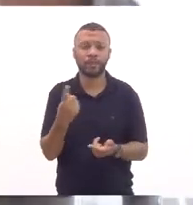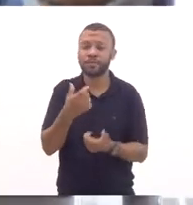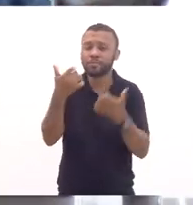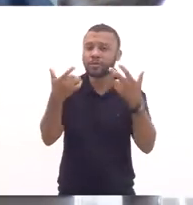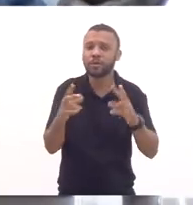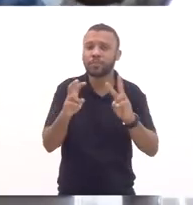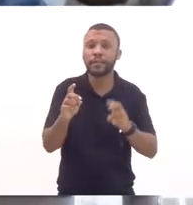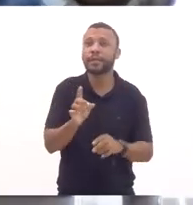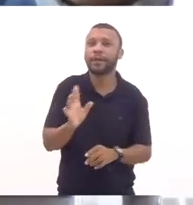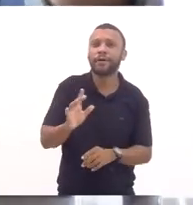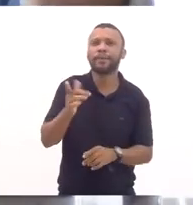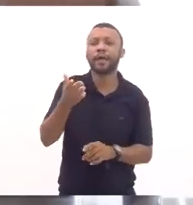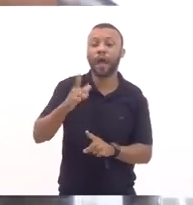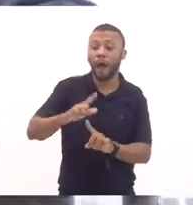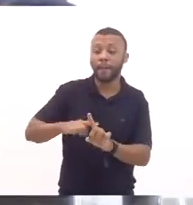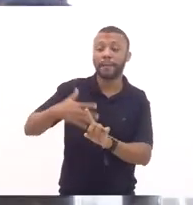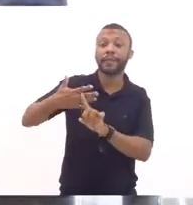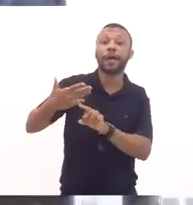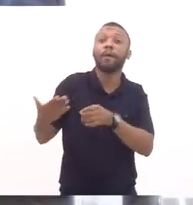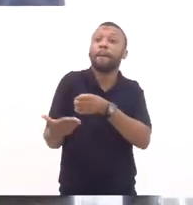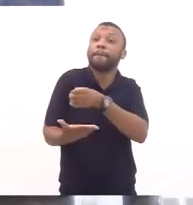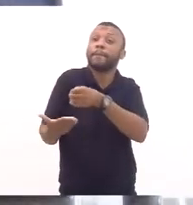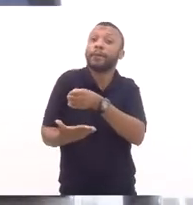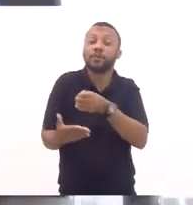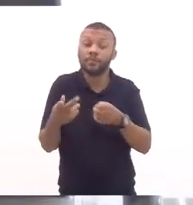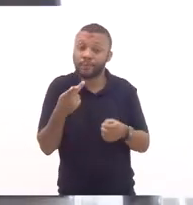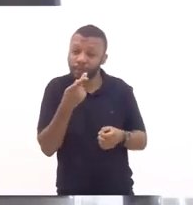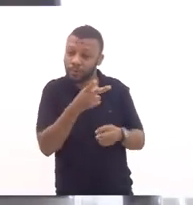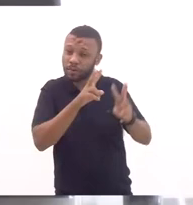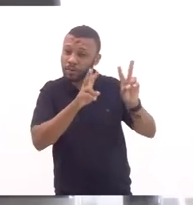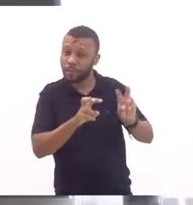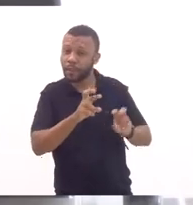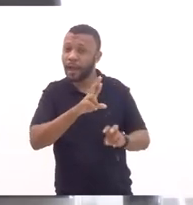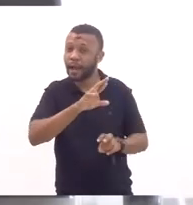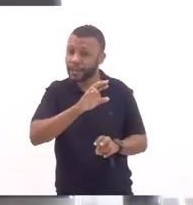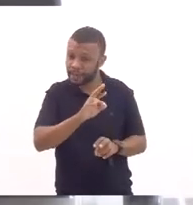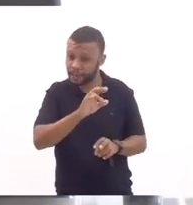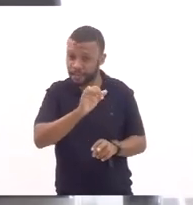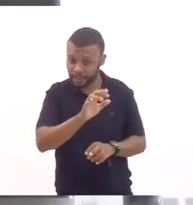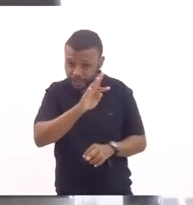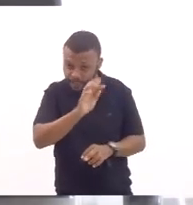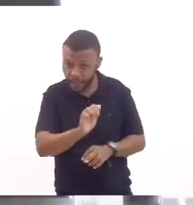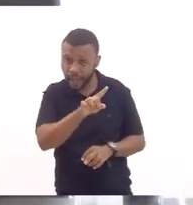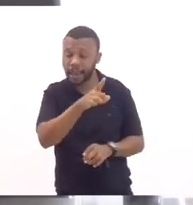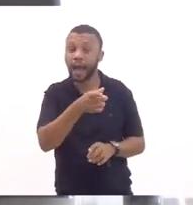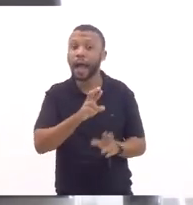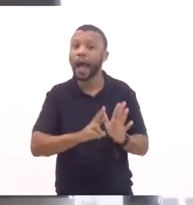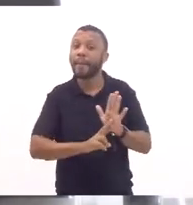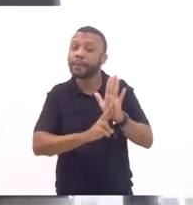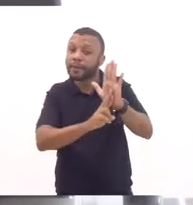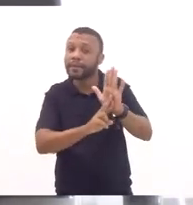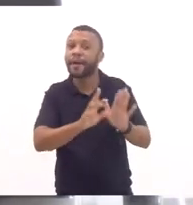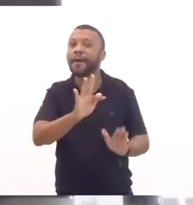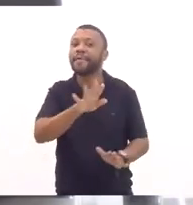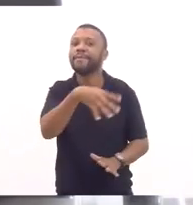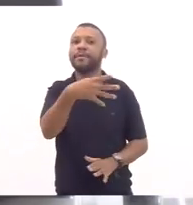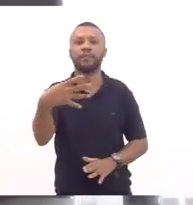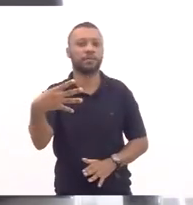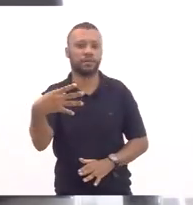vocês aumentaram o piso. Estou falando a Rita, porque ela representa a Fijan. Não tem nada contra, é uma pessoa maravilhosa.